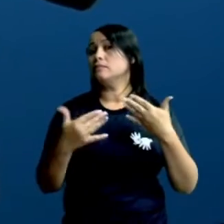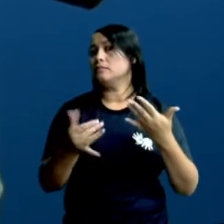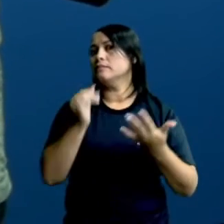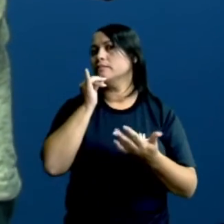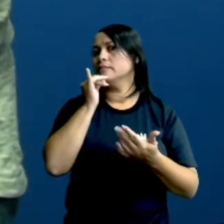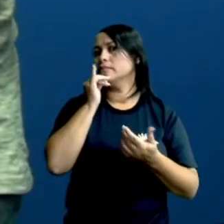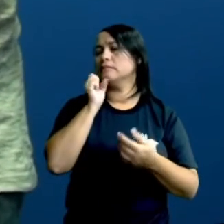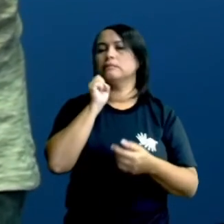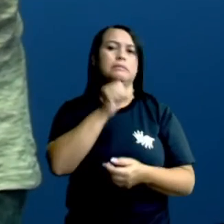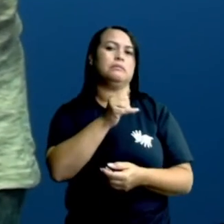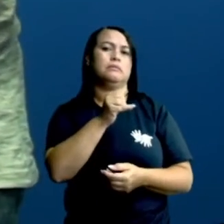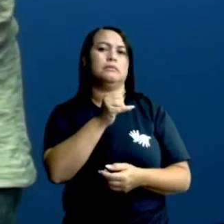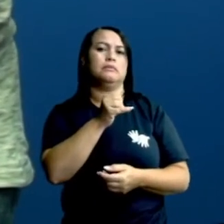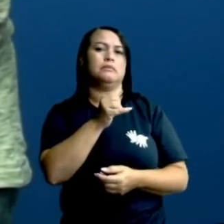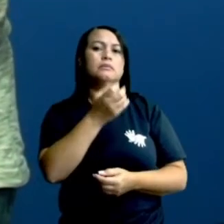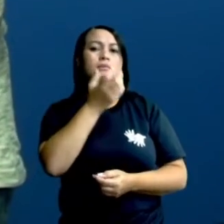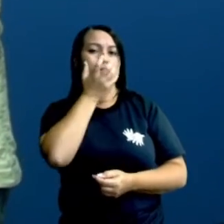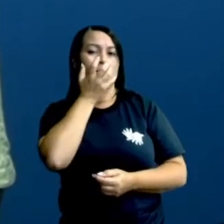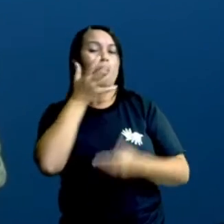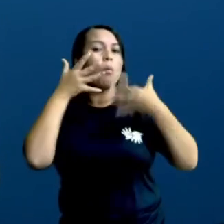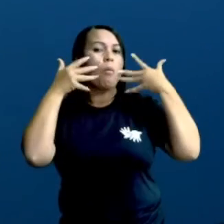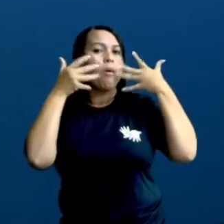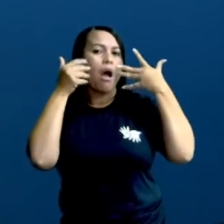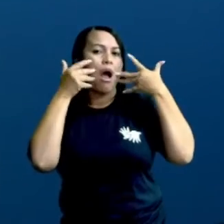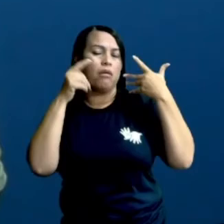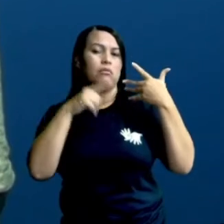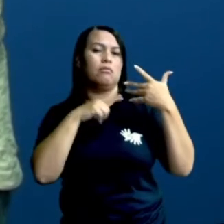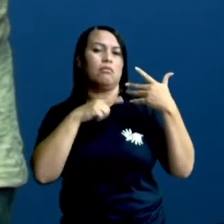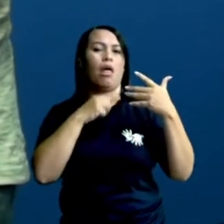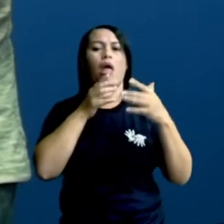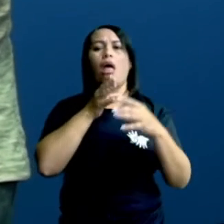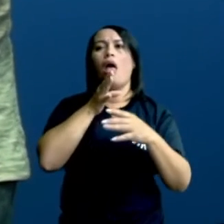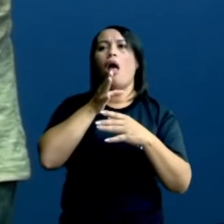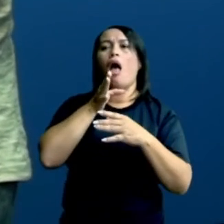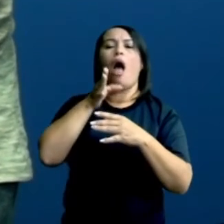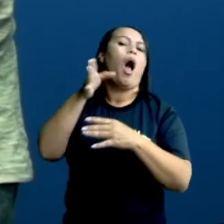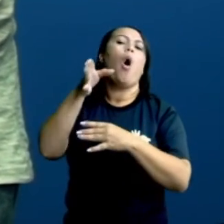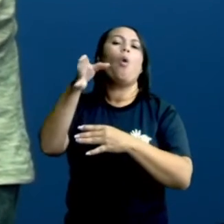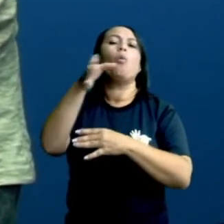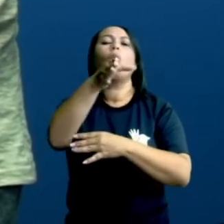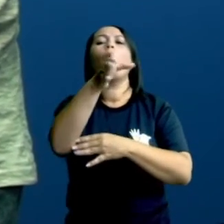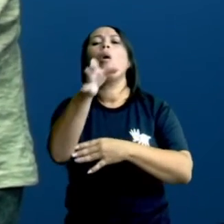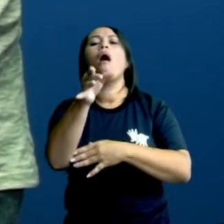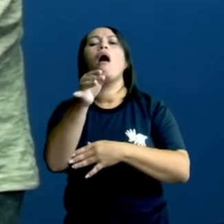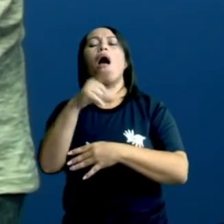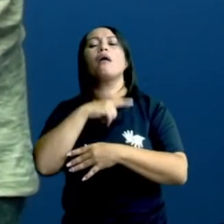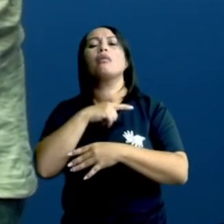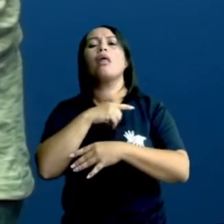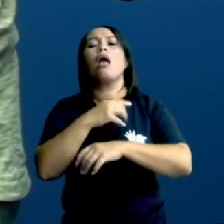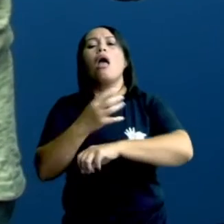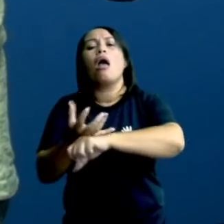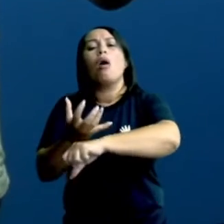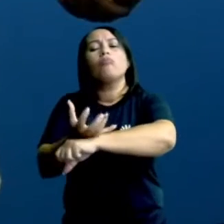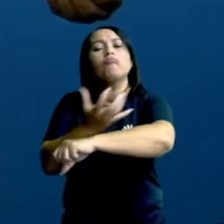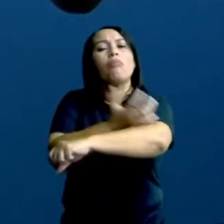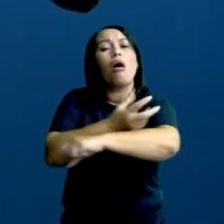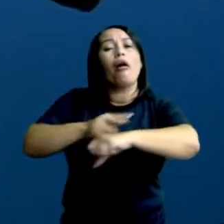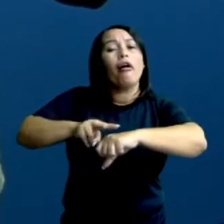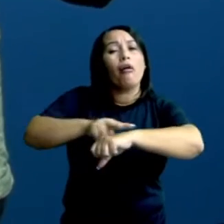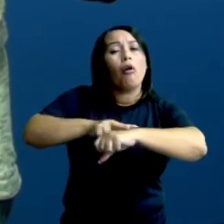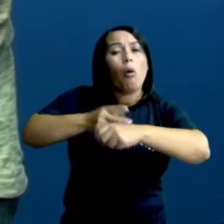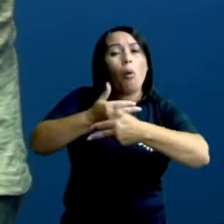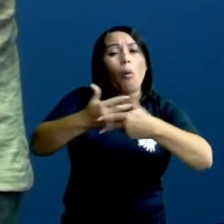Então, por exemplo, se um gato ele tem acesso a uma horta, a locais onde são cultivados vegetais que